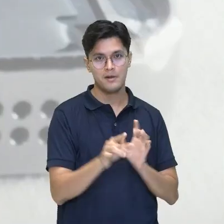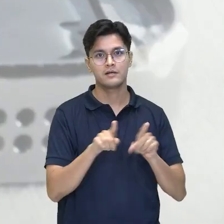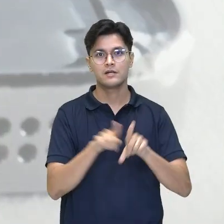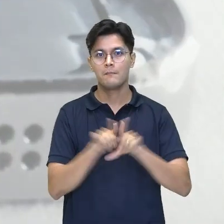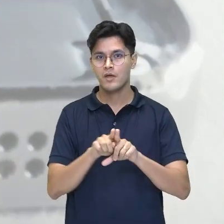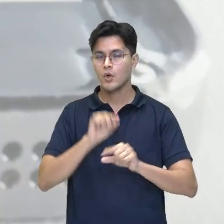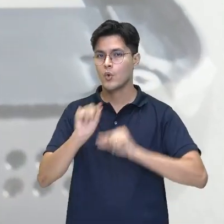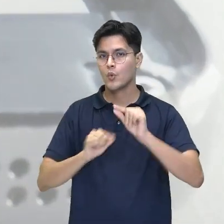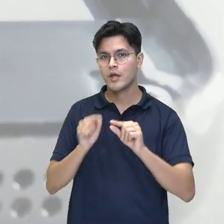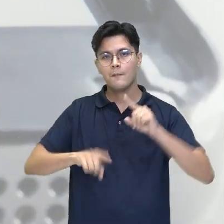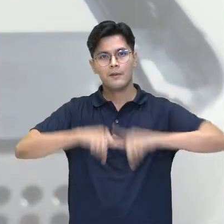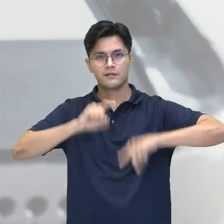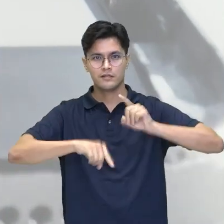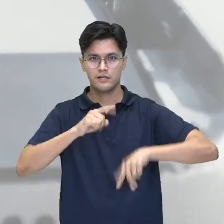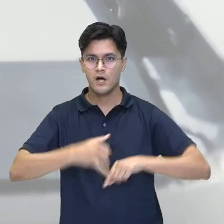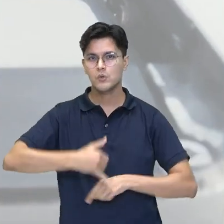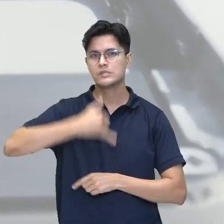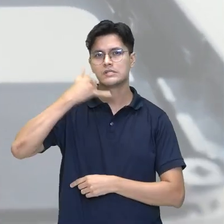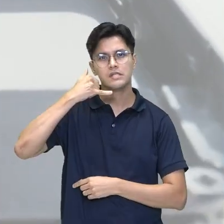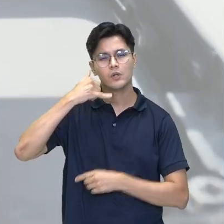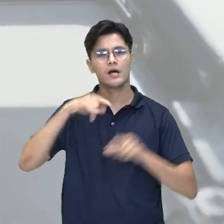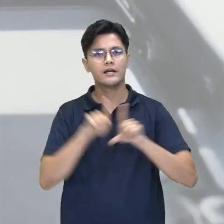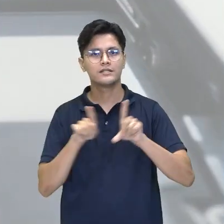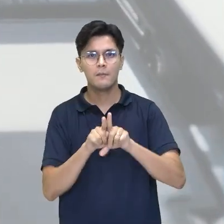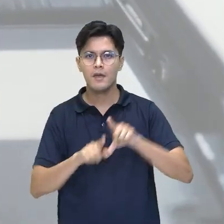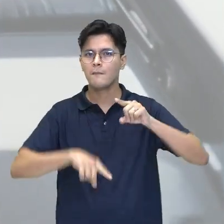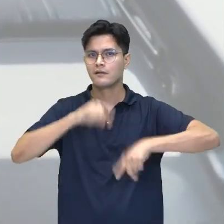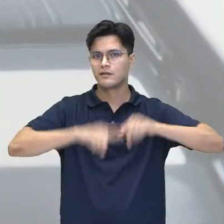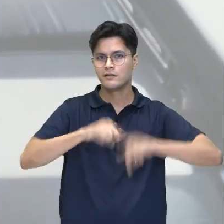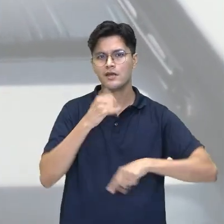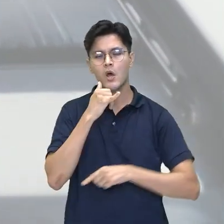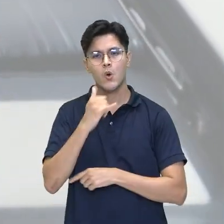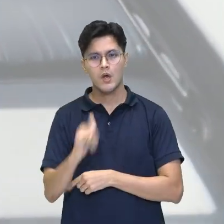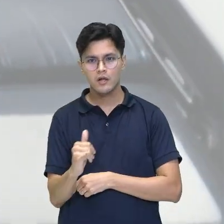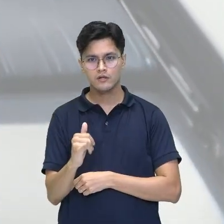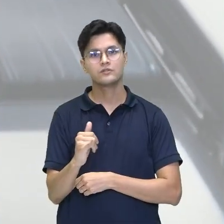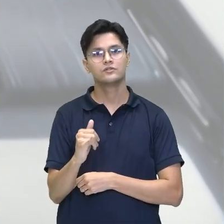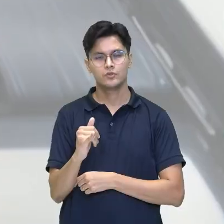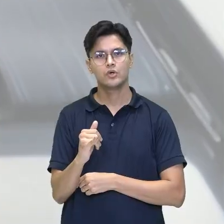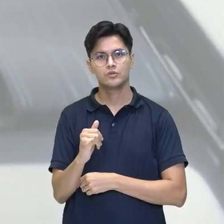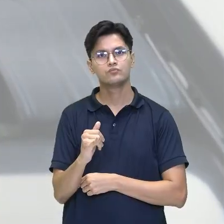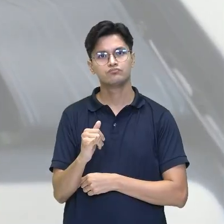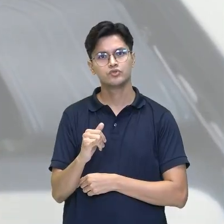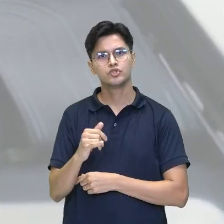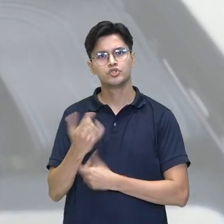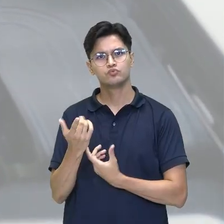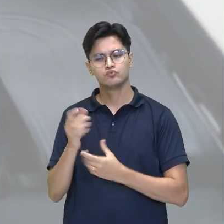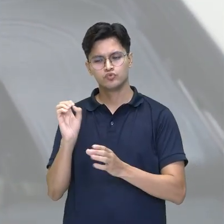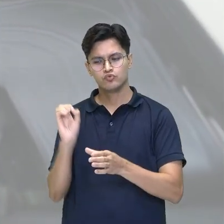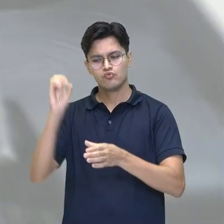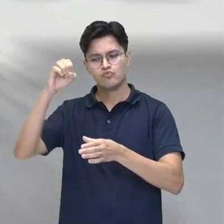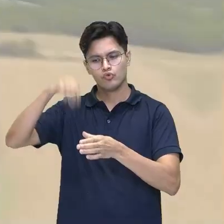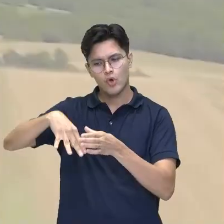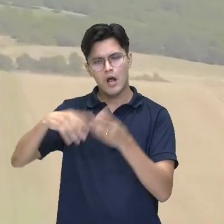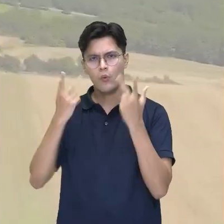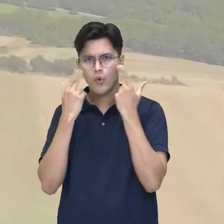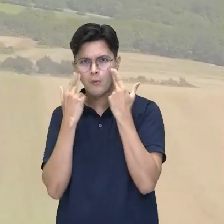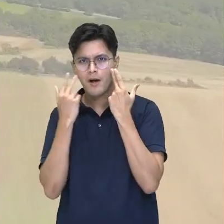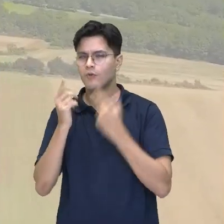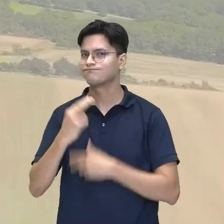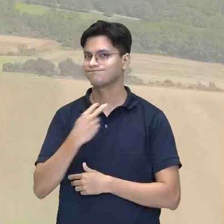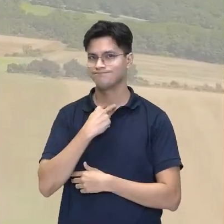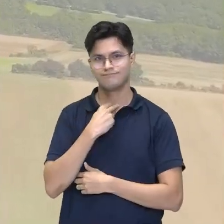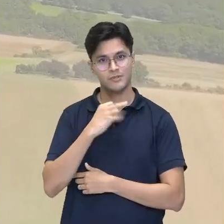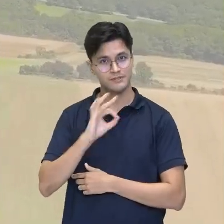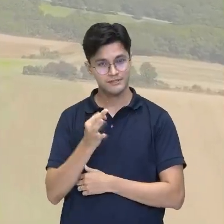equipamentos eletrônicos em locais especializados. Estas baterias nunca devem ser jogadas em lixo comum.